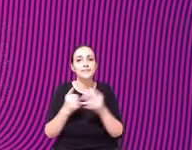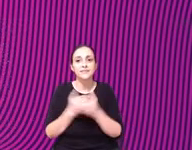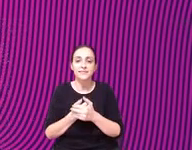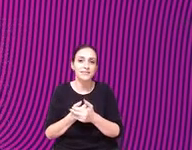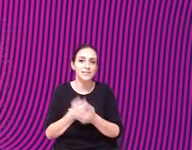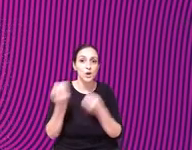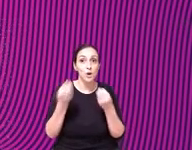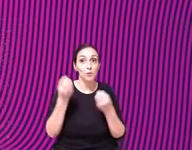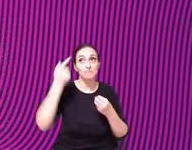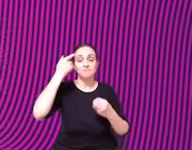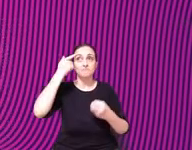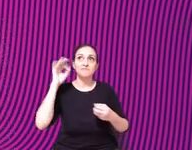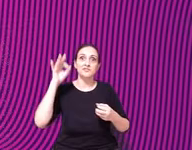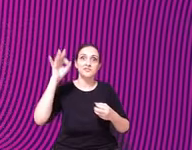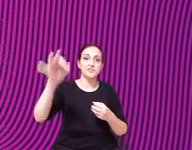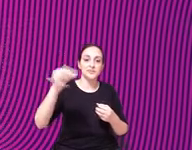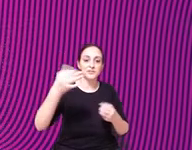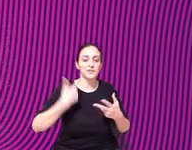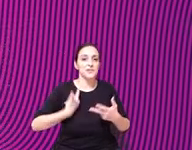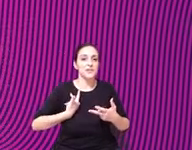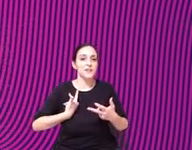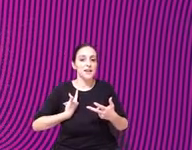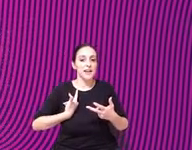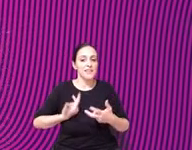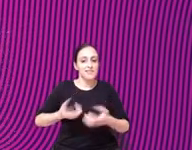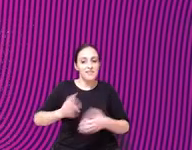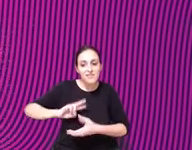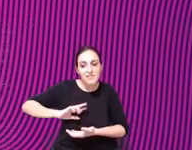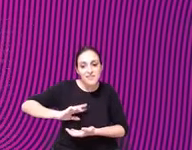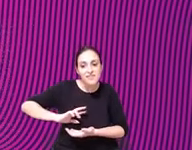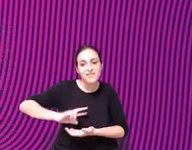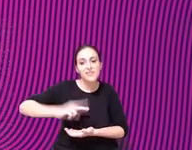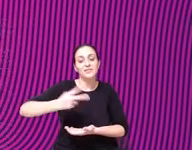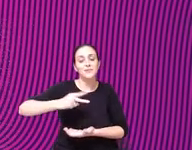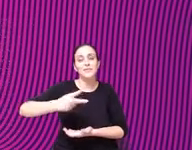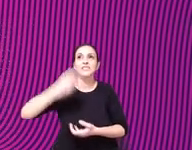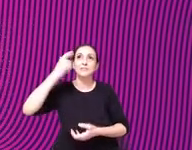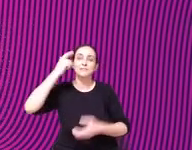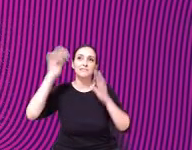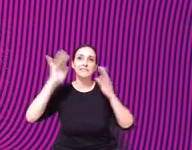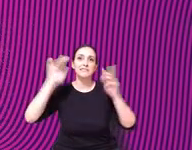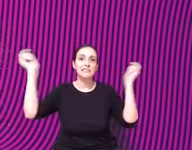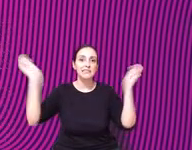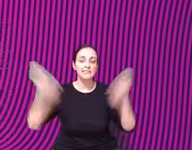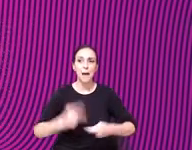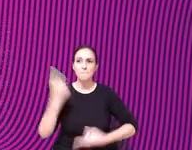o futuro transplante, como uma coisa que pudesse dar um